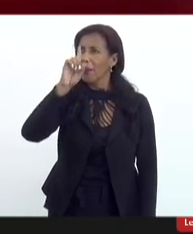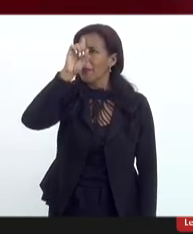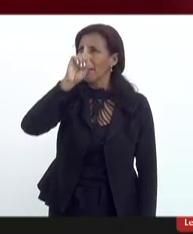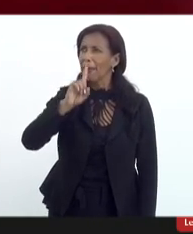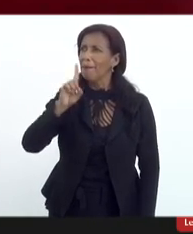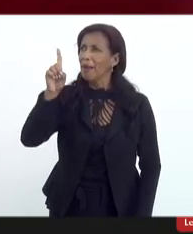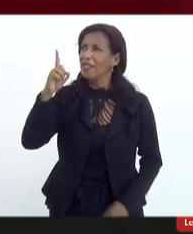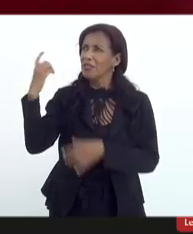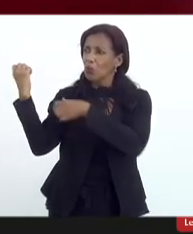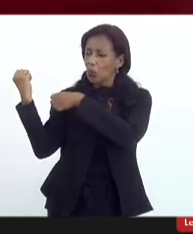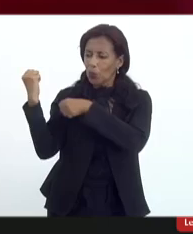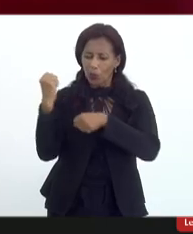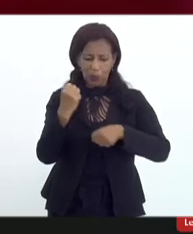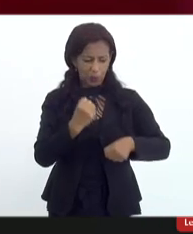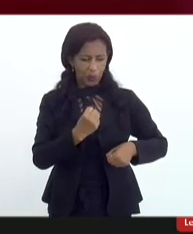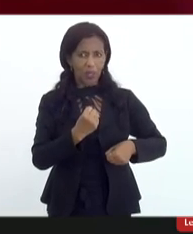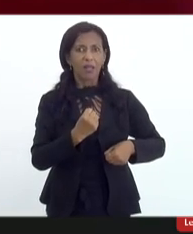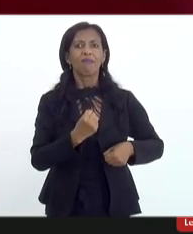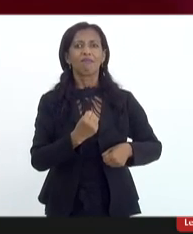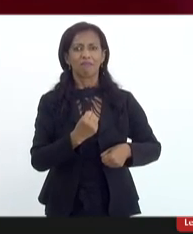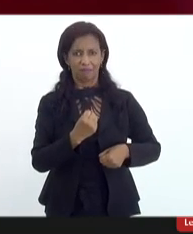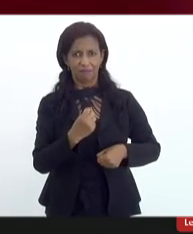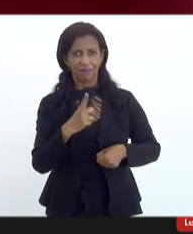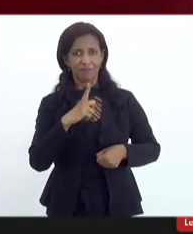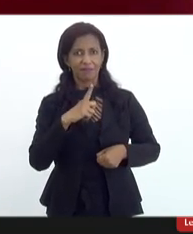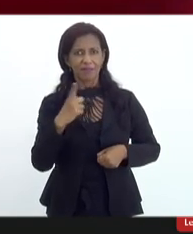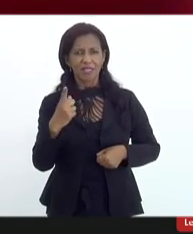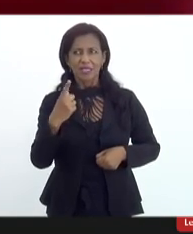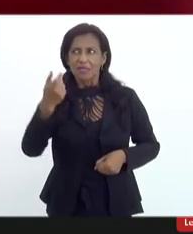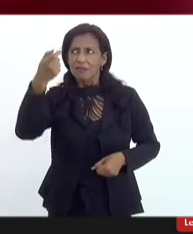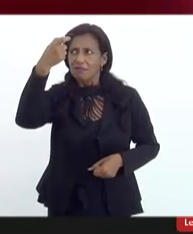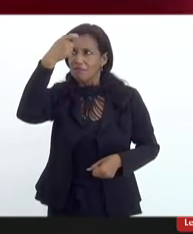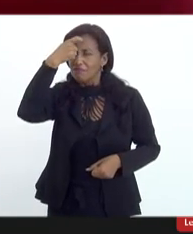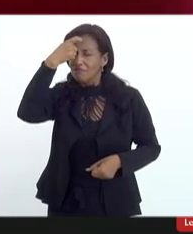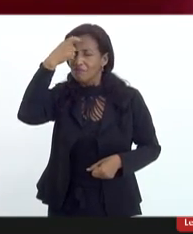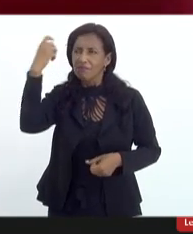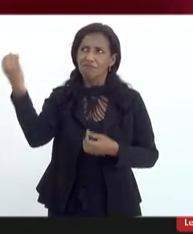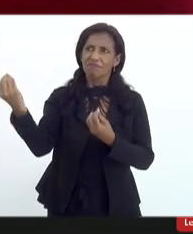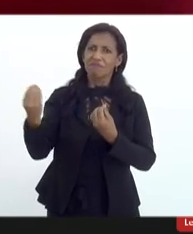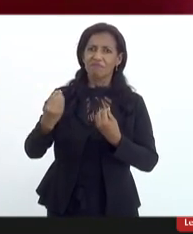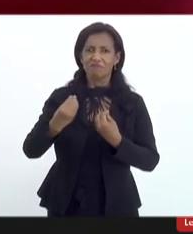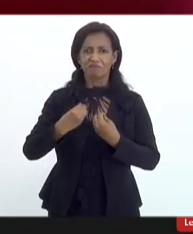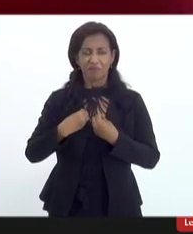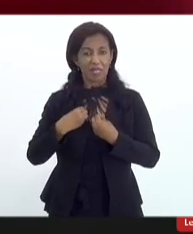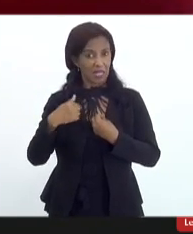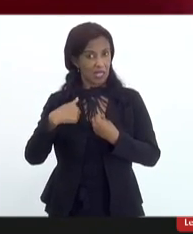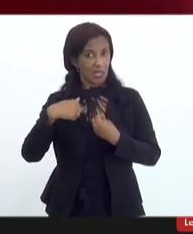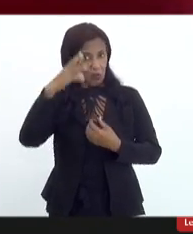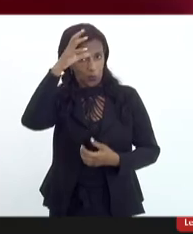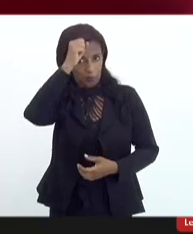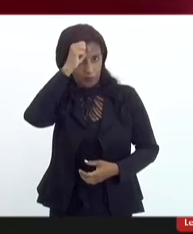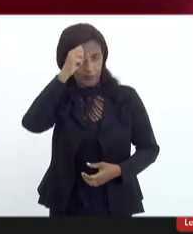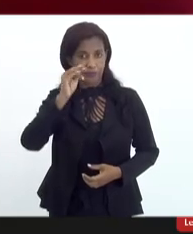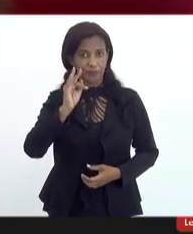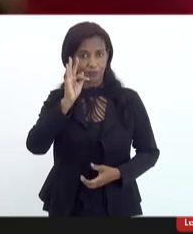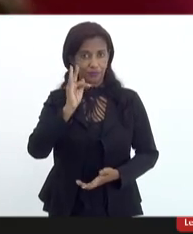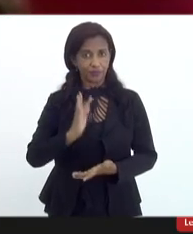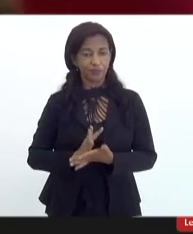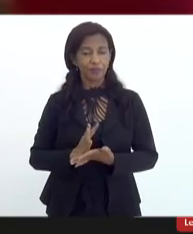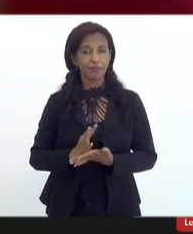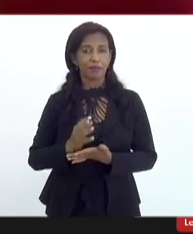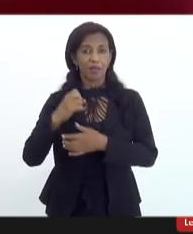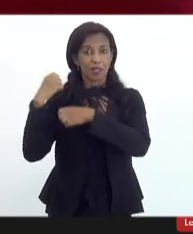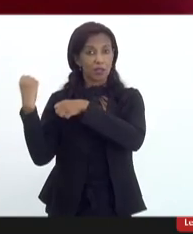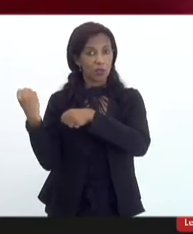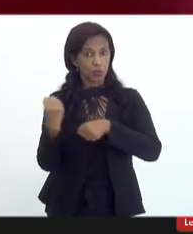São Jorge. E isso criou em todos nós, né? E eu aprendi a fé em São